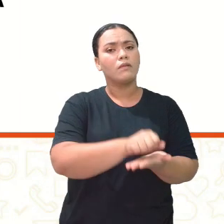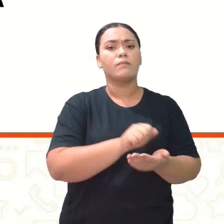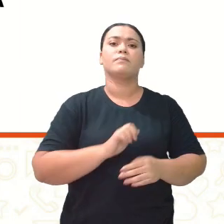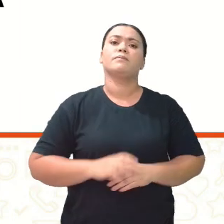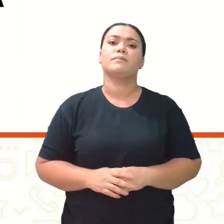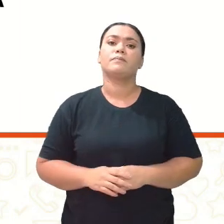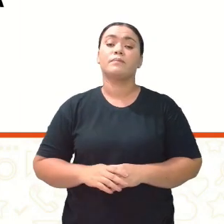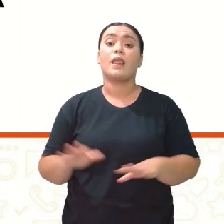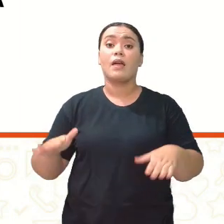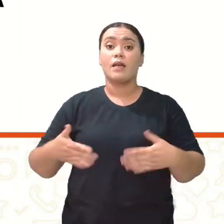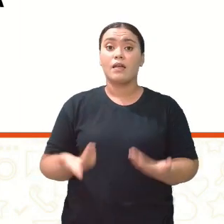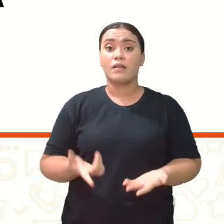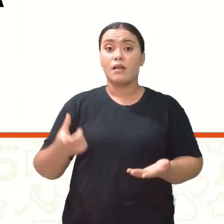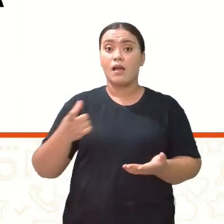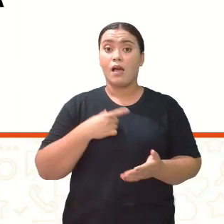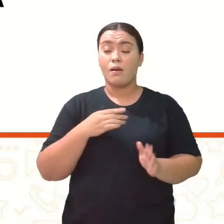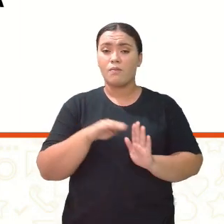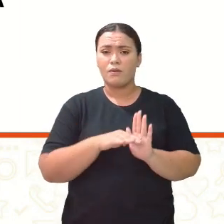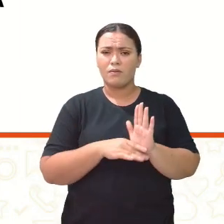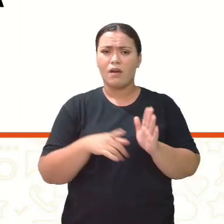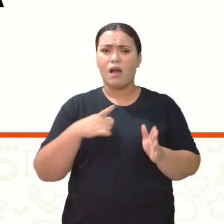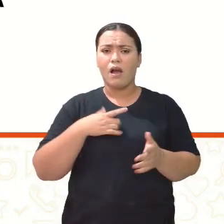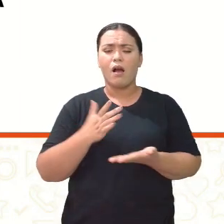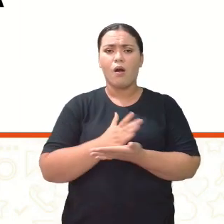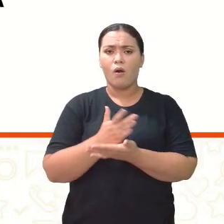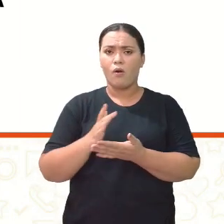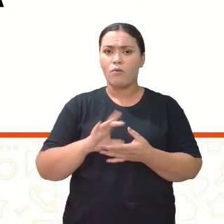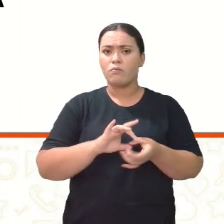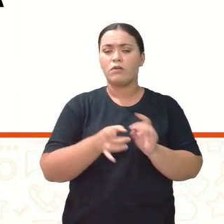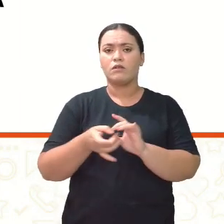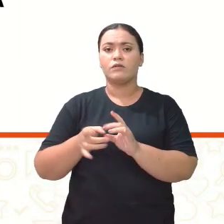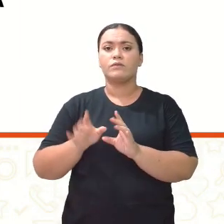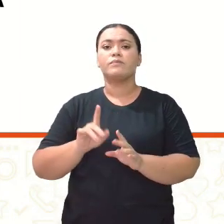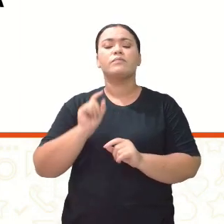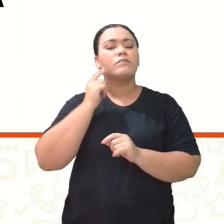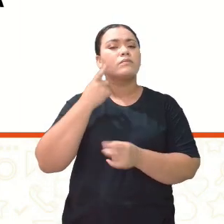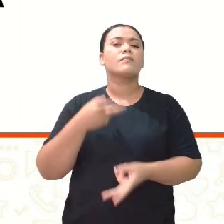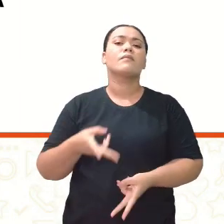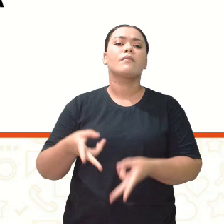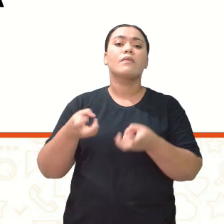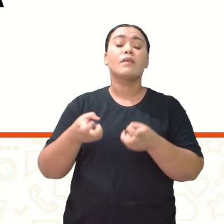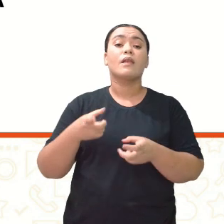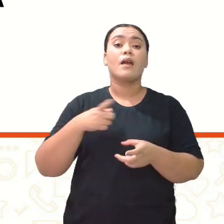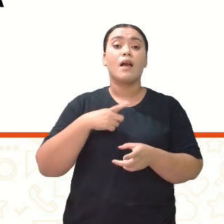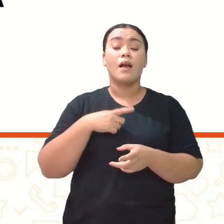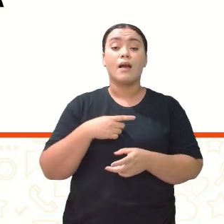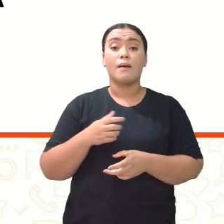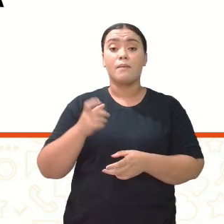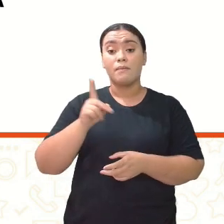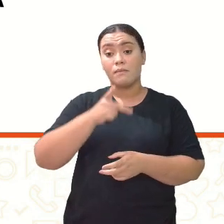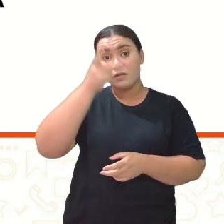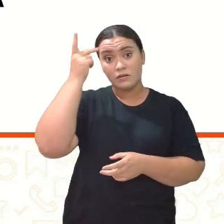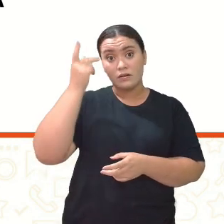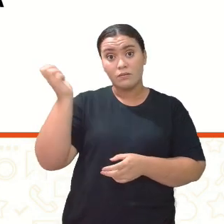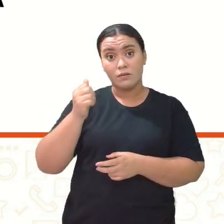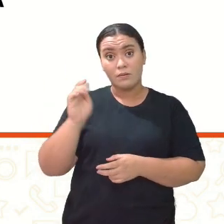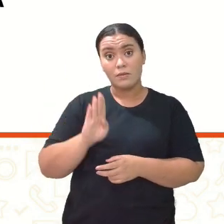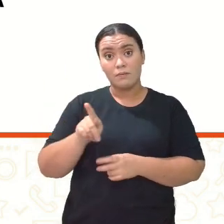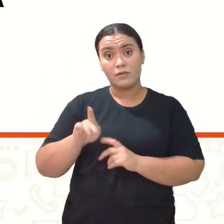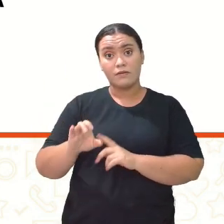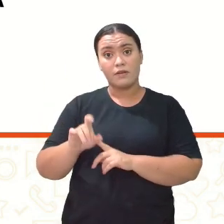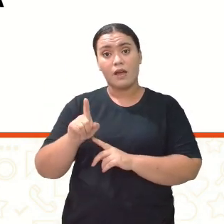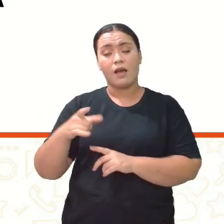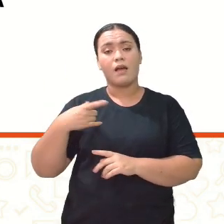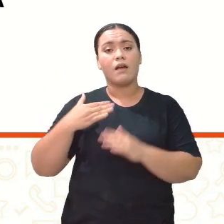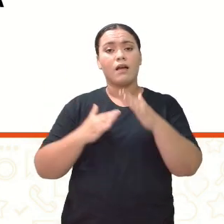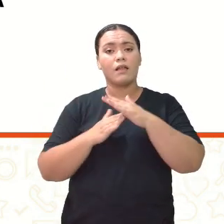Esse programa tem alguns eixos, né, os principais. Identificar entre os beneficiários do BPC até 18 anos, aqueles que